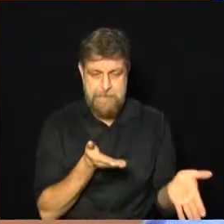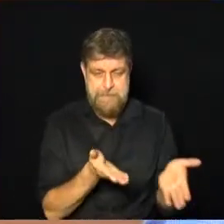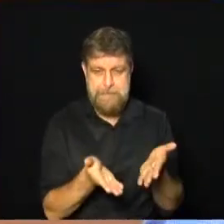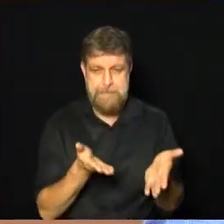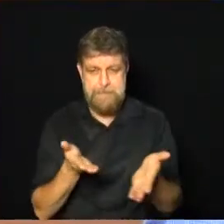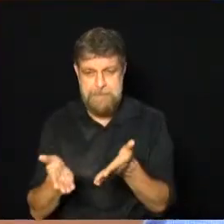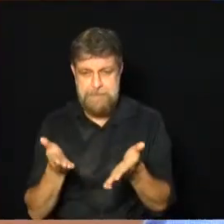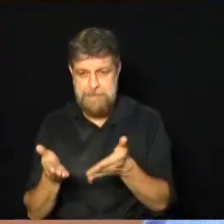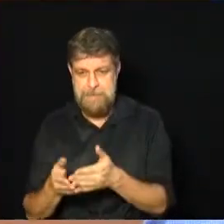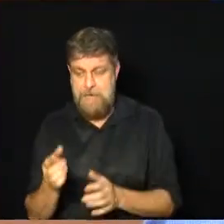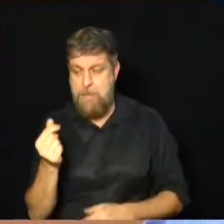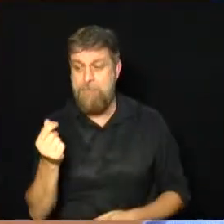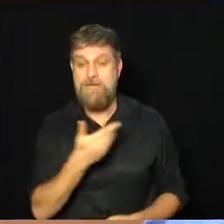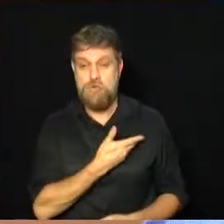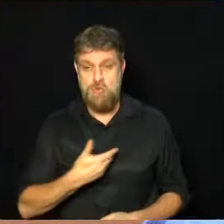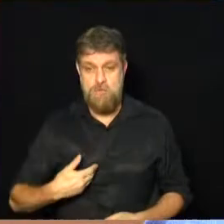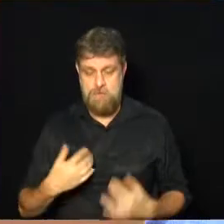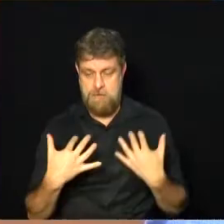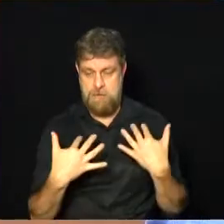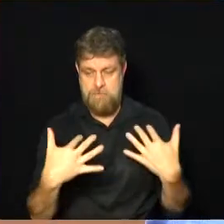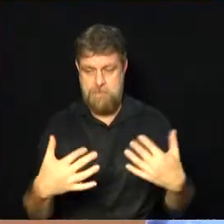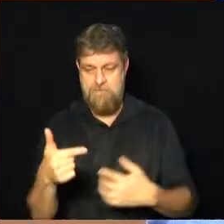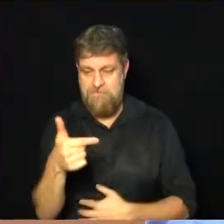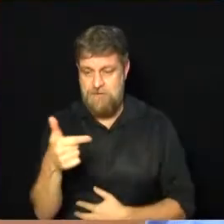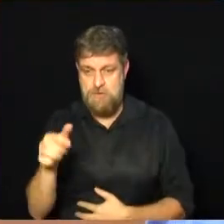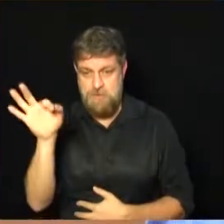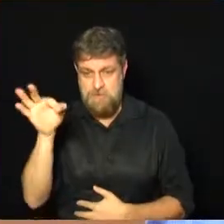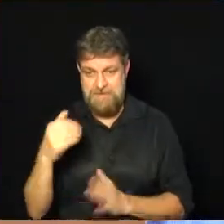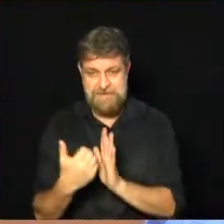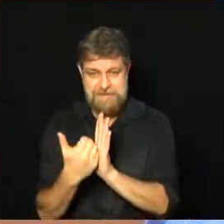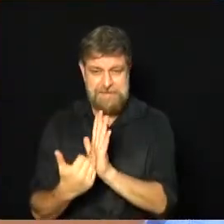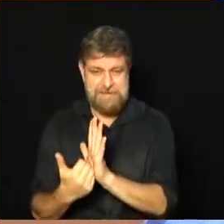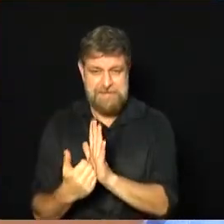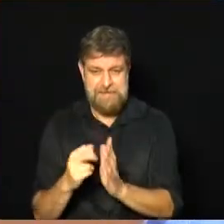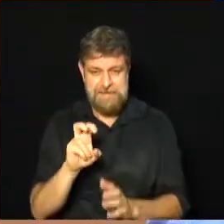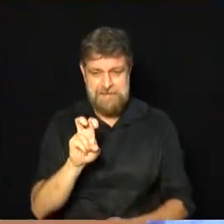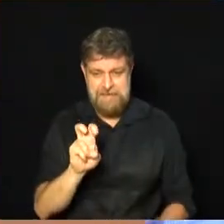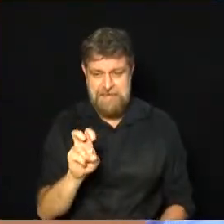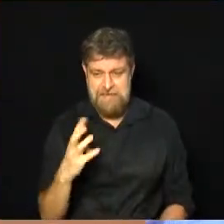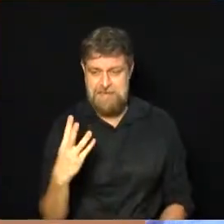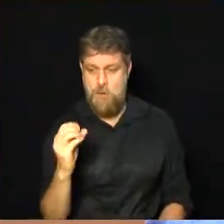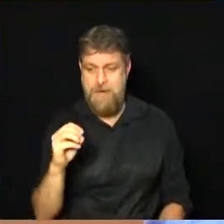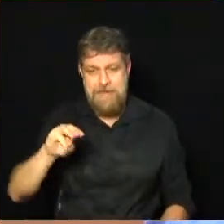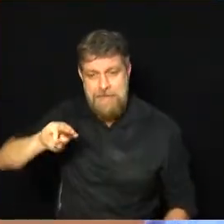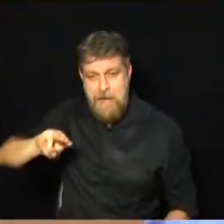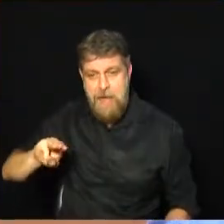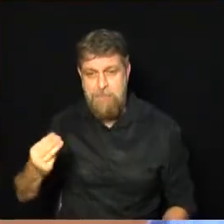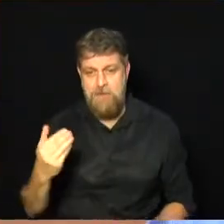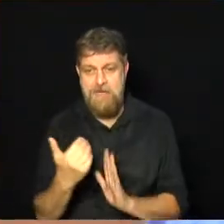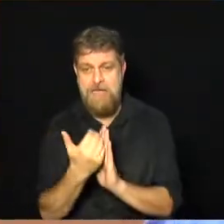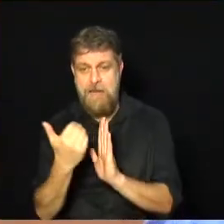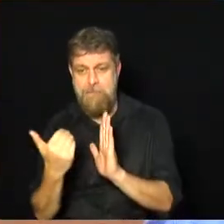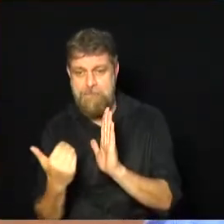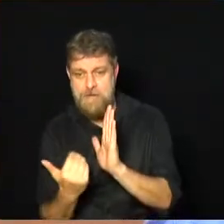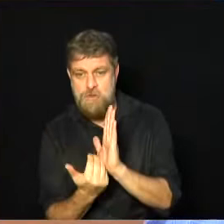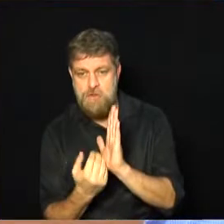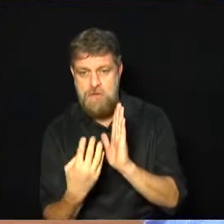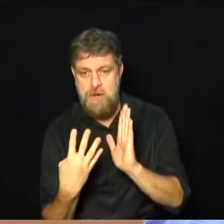preço público, de 22%, os 540 milhões aproximadamente viraram 450